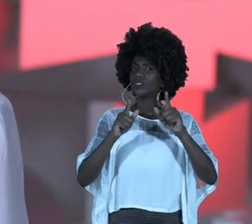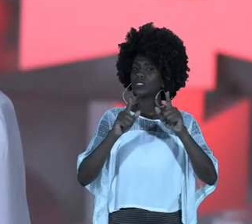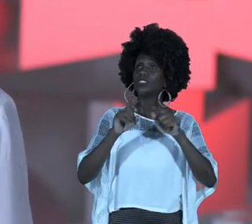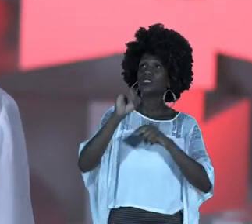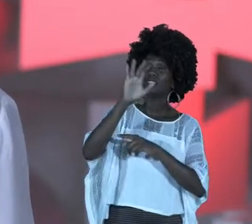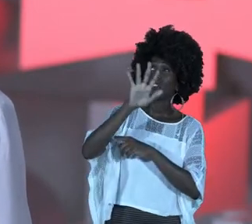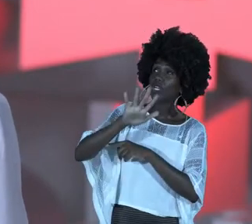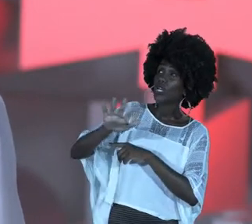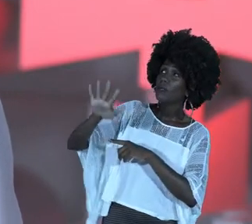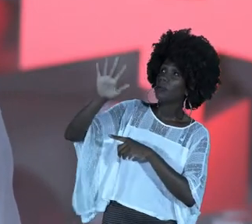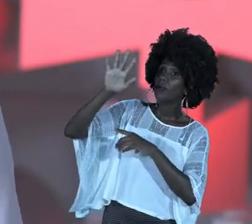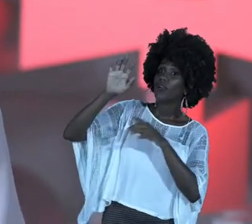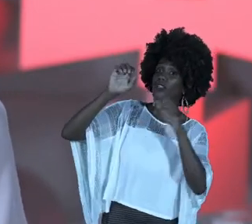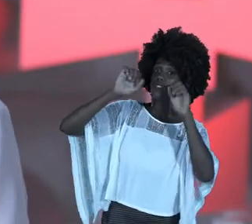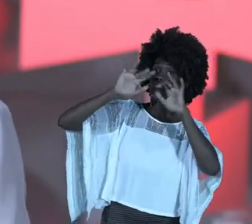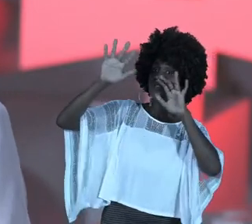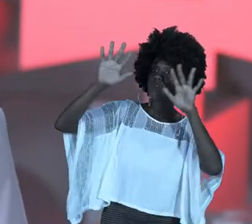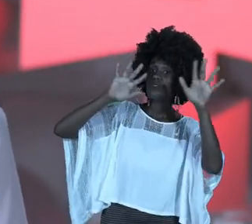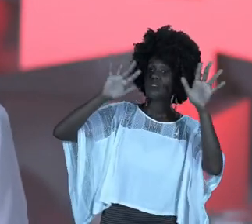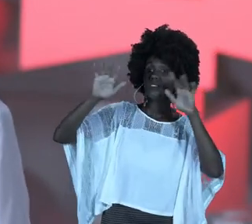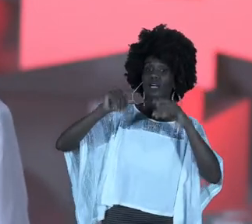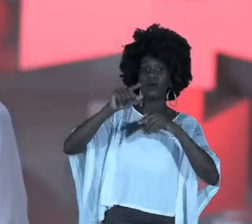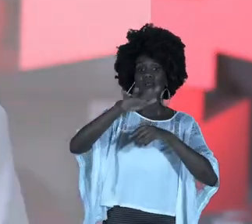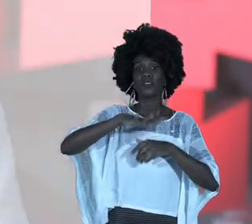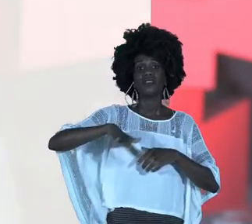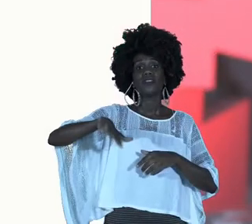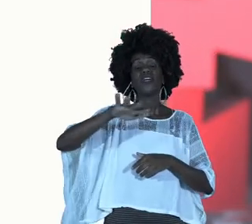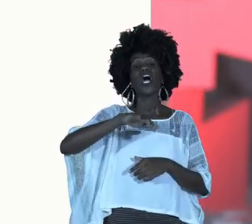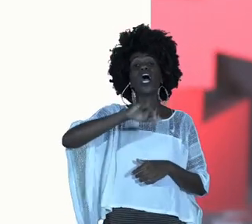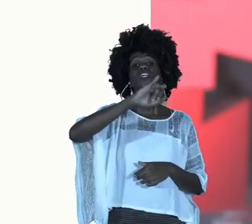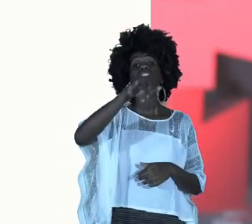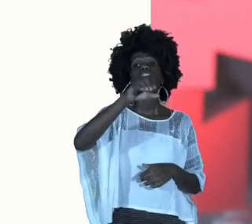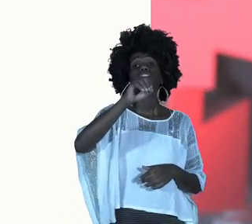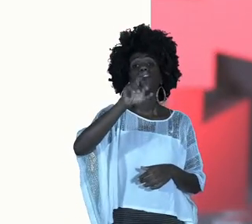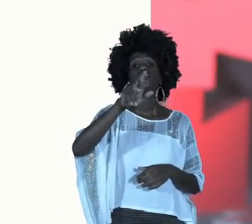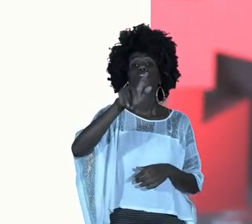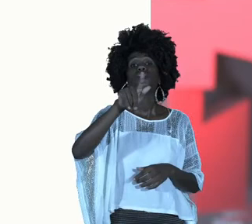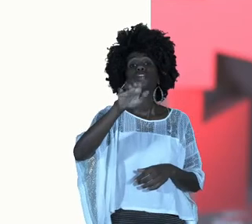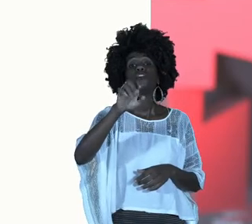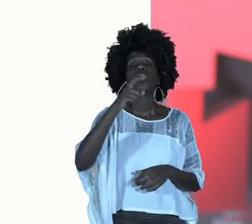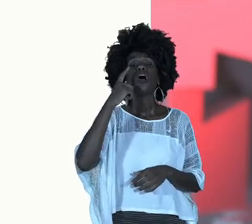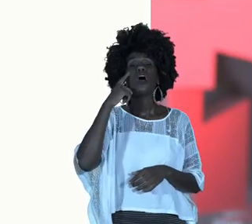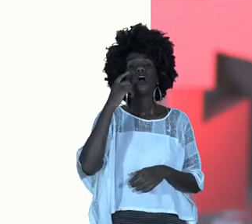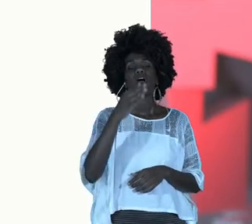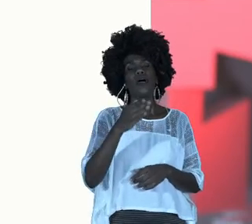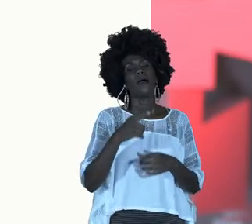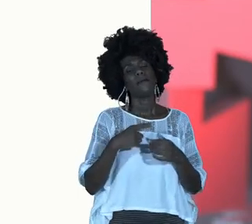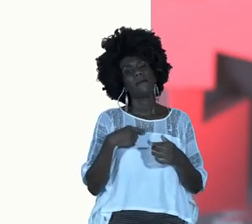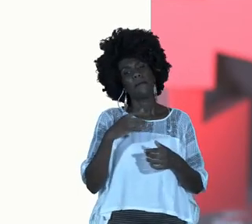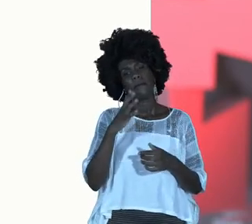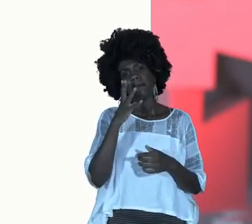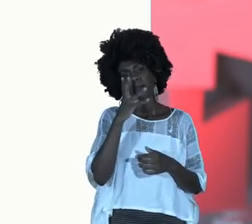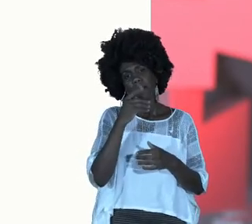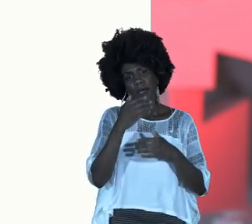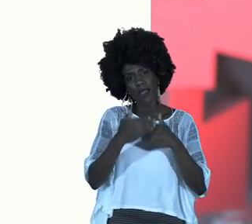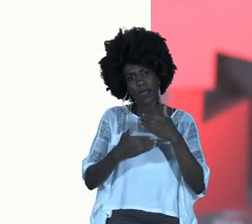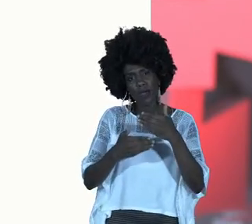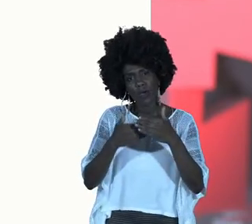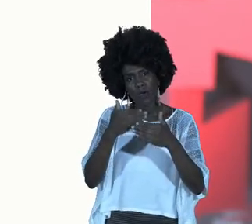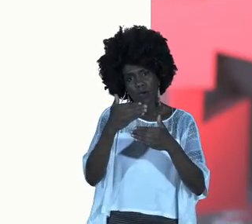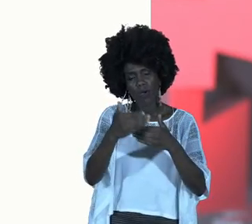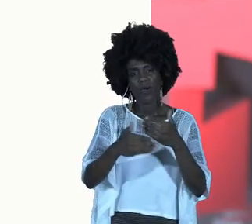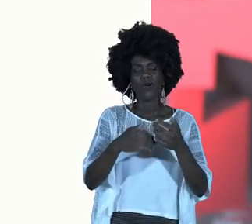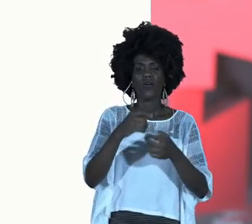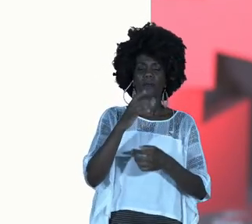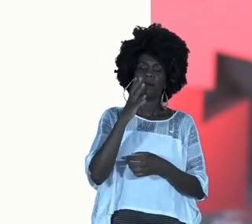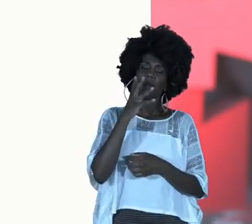espacial, que é o caso de Jorge de Quirico. Então, a gente vê aqui Melancolia e Mistério de uma Rua.